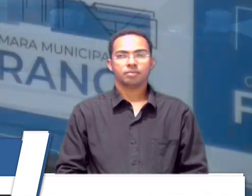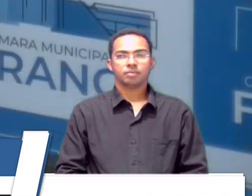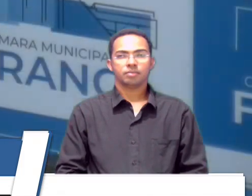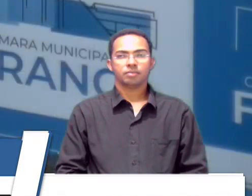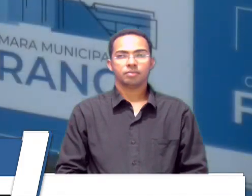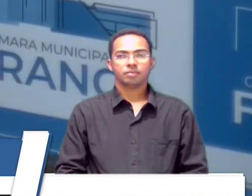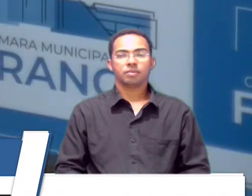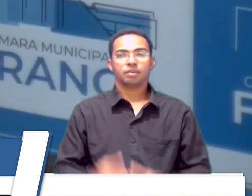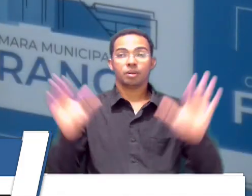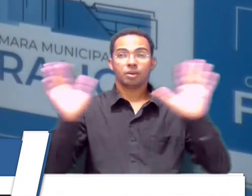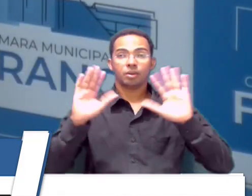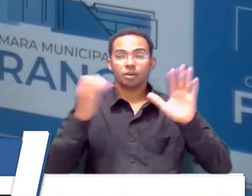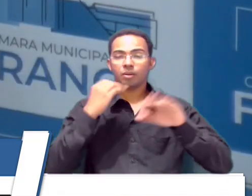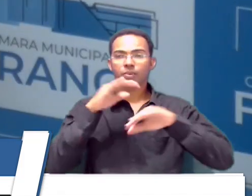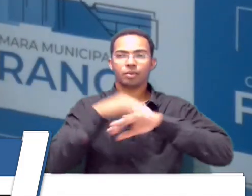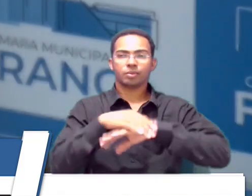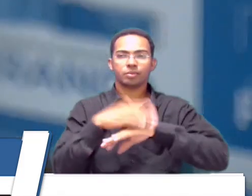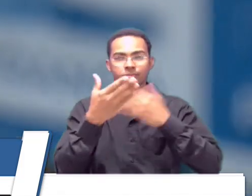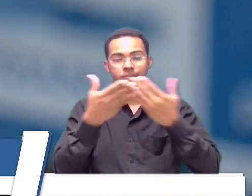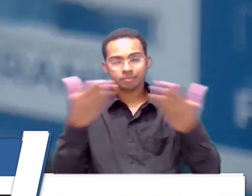Boa noite a todos.